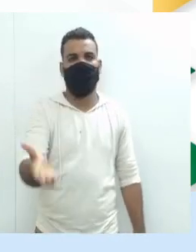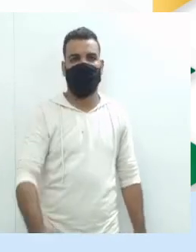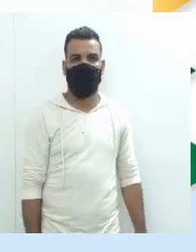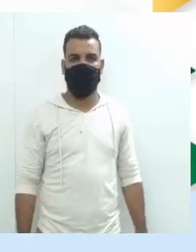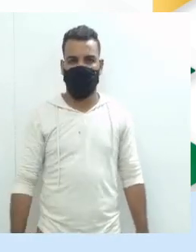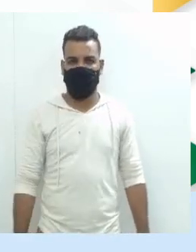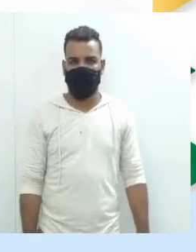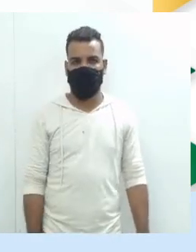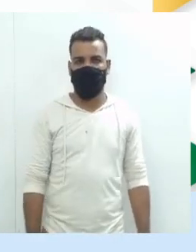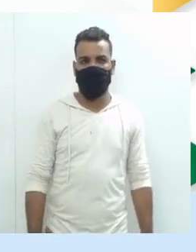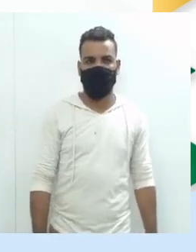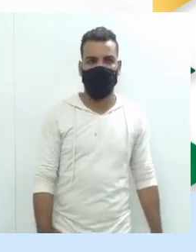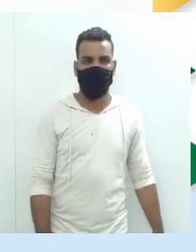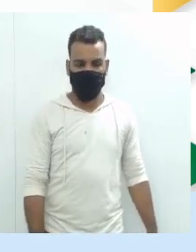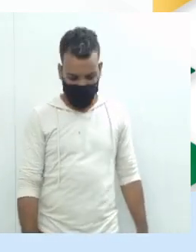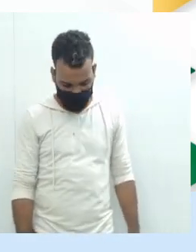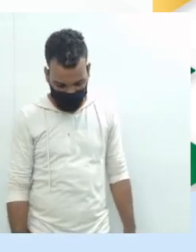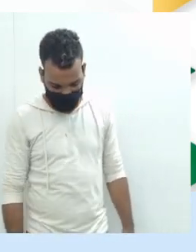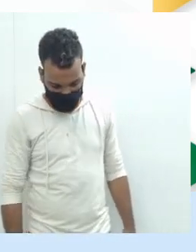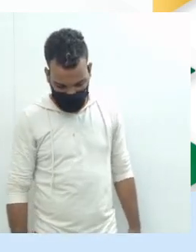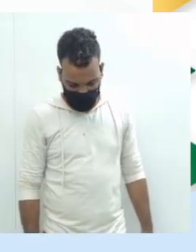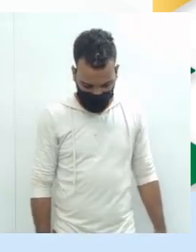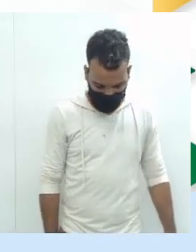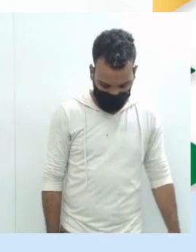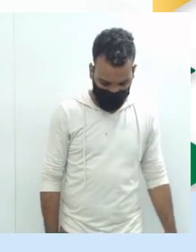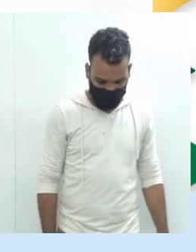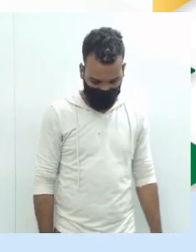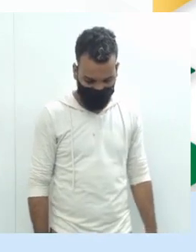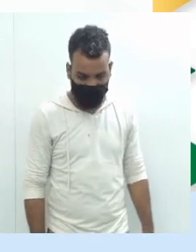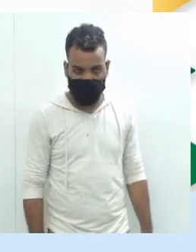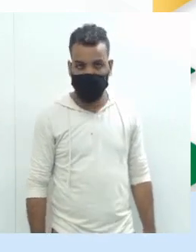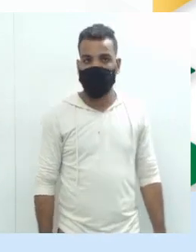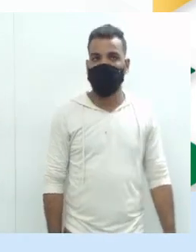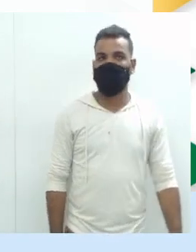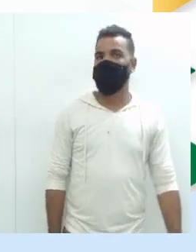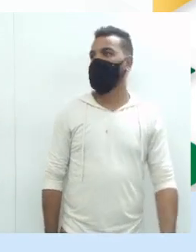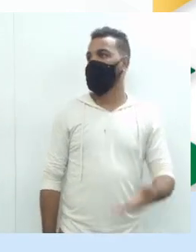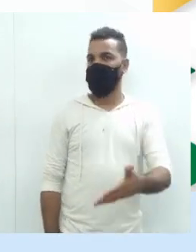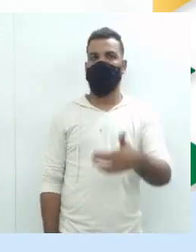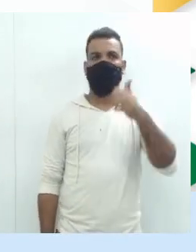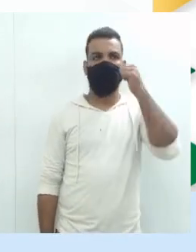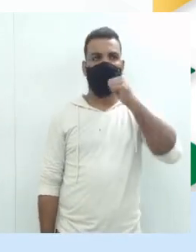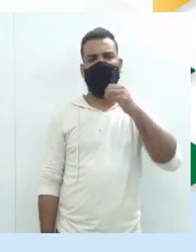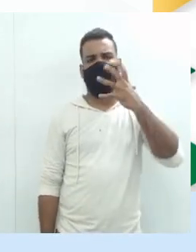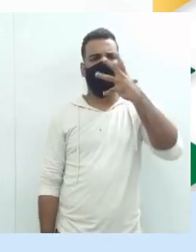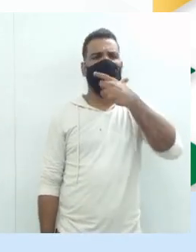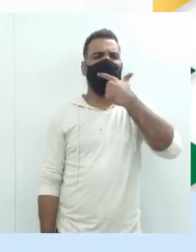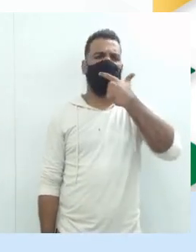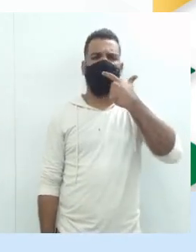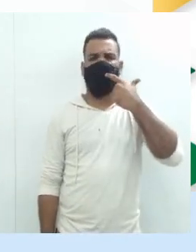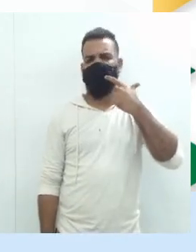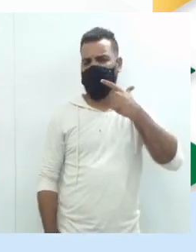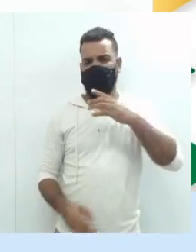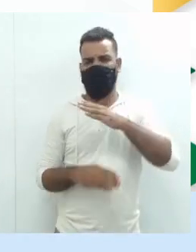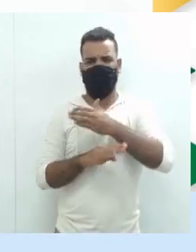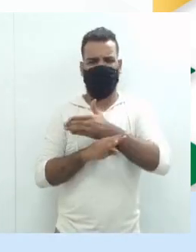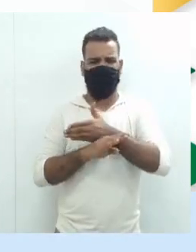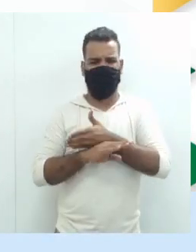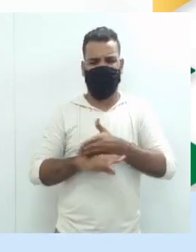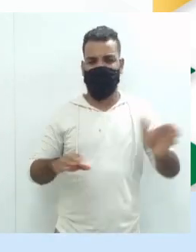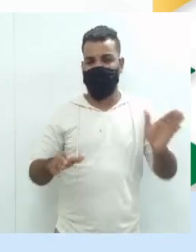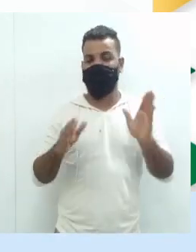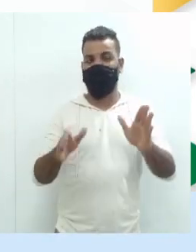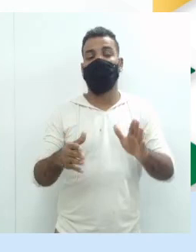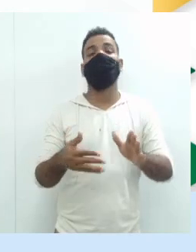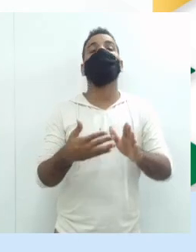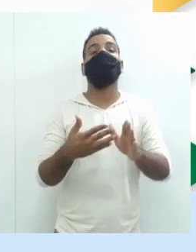né, gente? Não vai divulgar o produto bem. Então a gente tem aí uma modelo, né, com um sorriso aí bem branquinho, bonitinho aí pra gente,